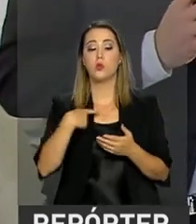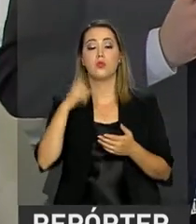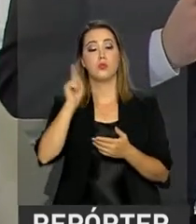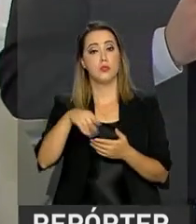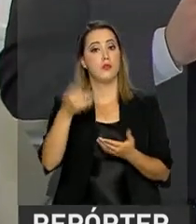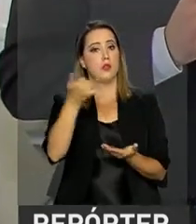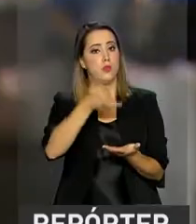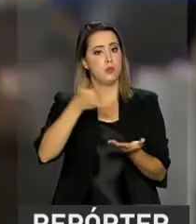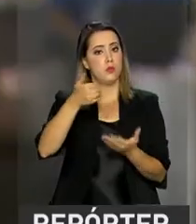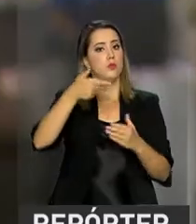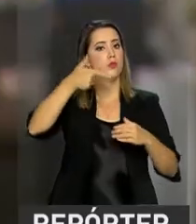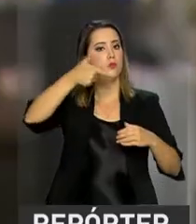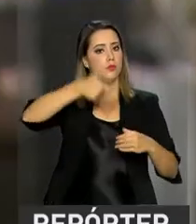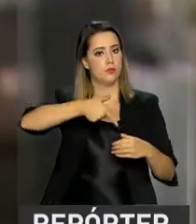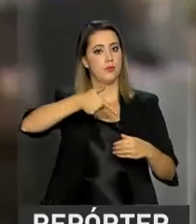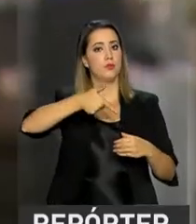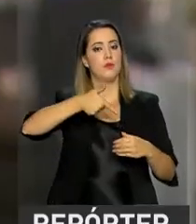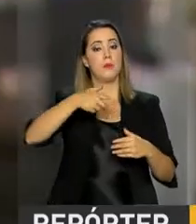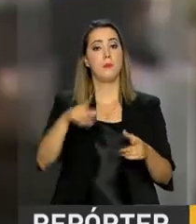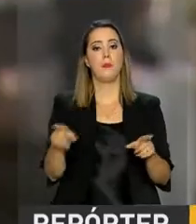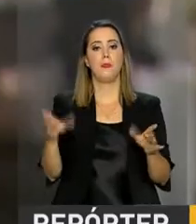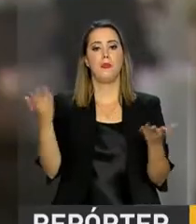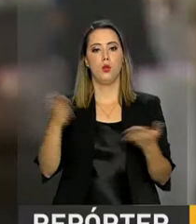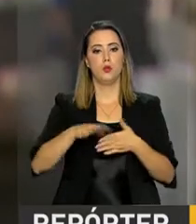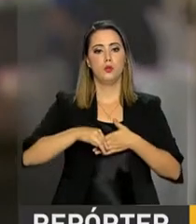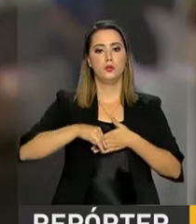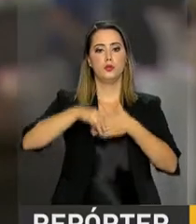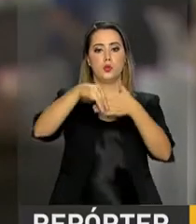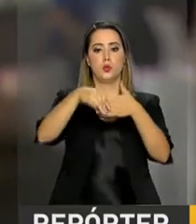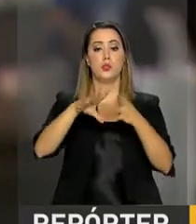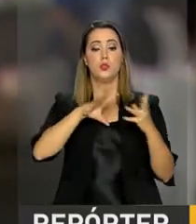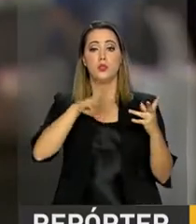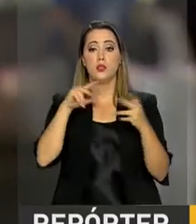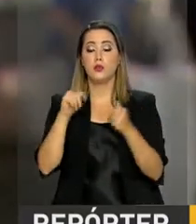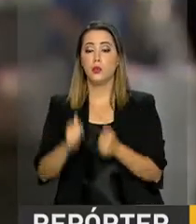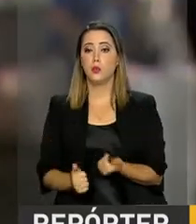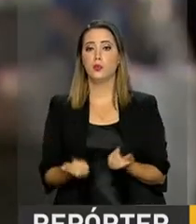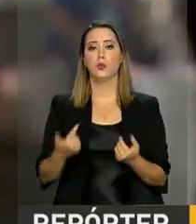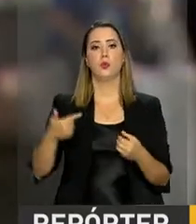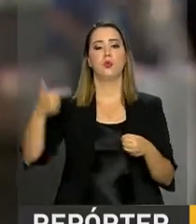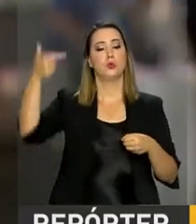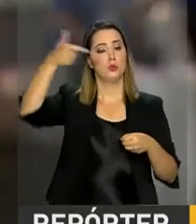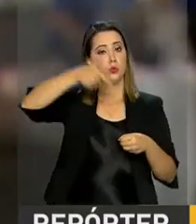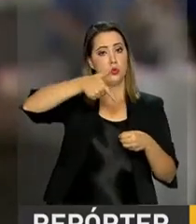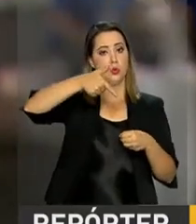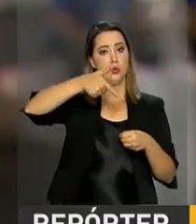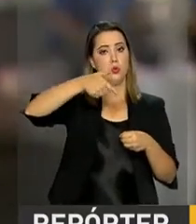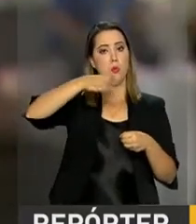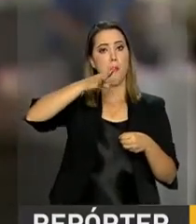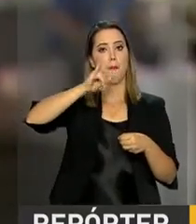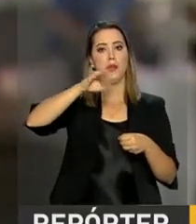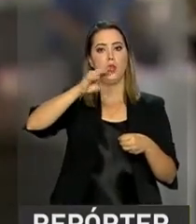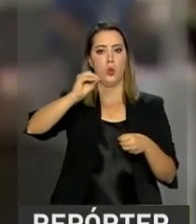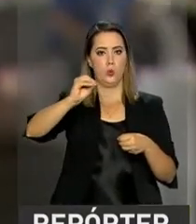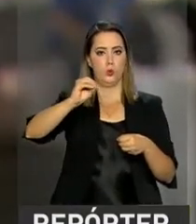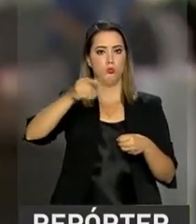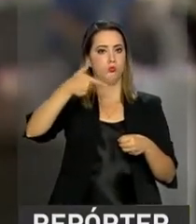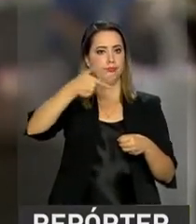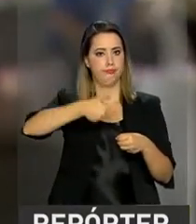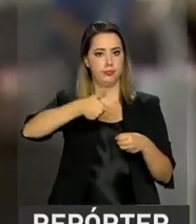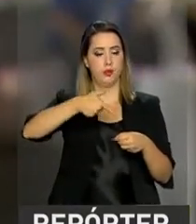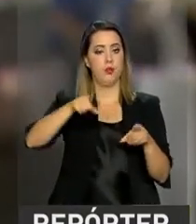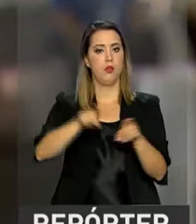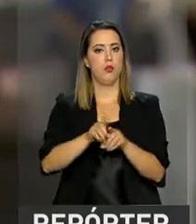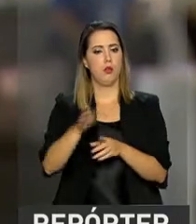utilizadas hoje o brasil é um dos líderes mundiais mundiais na área de biocombustíveis durante muitos anos foi o principal produtor de etanol